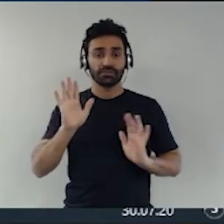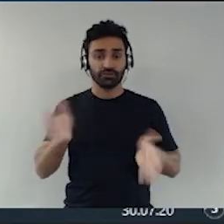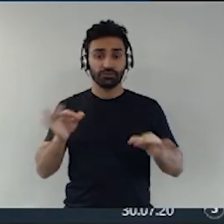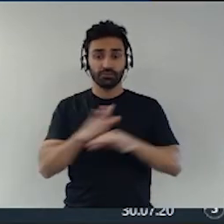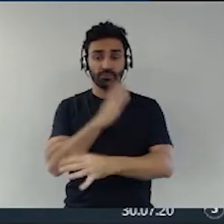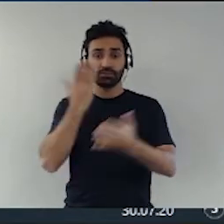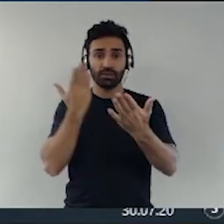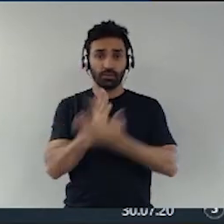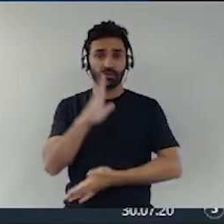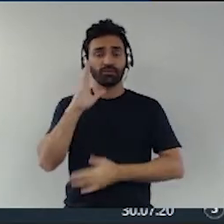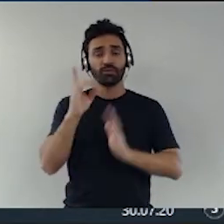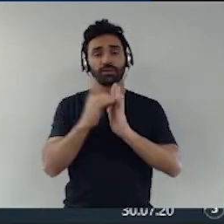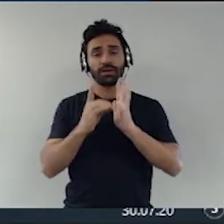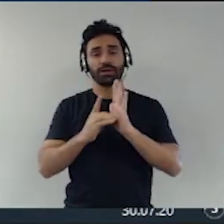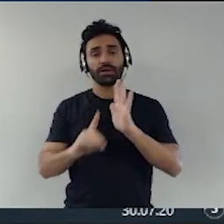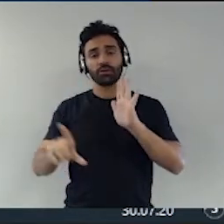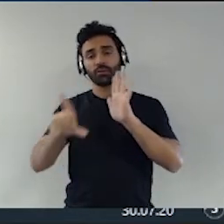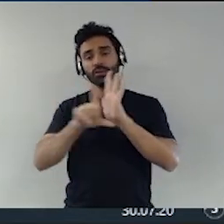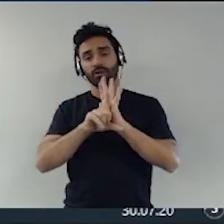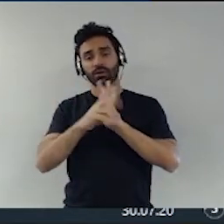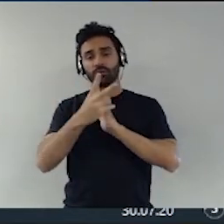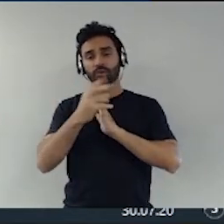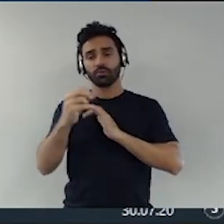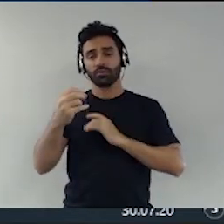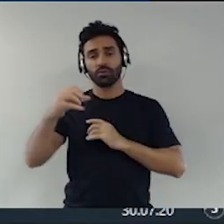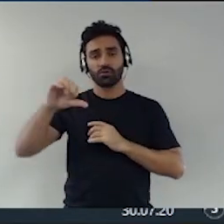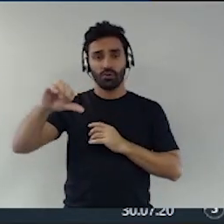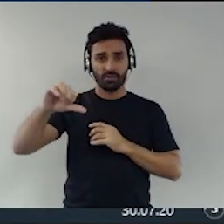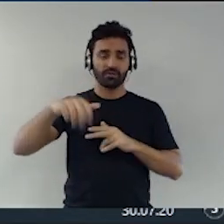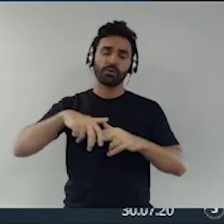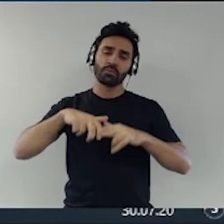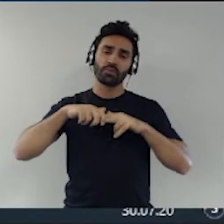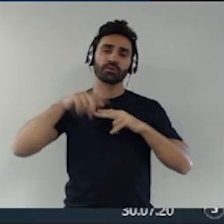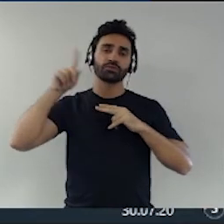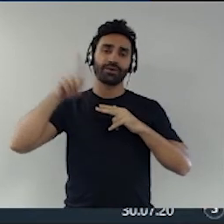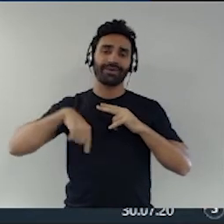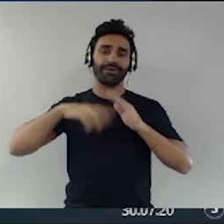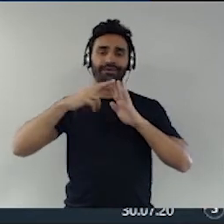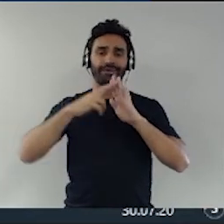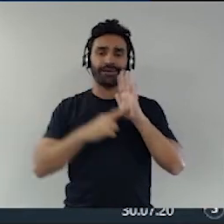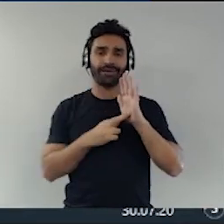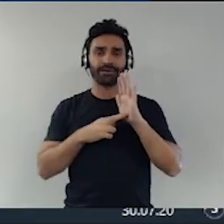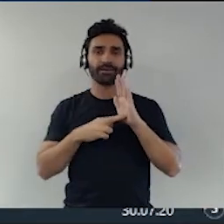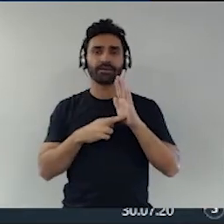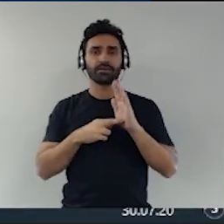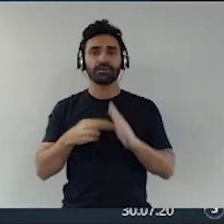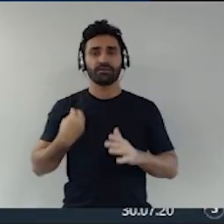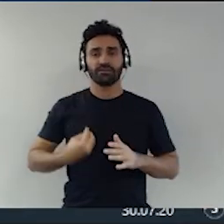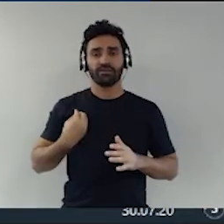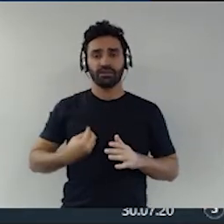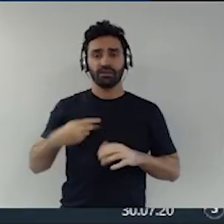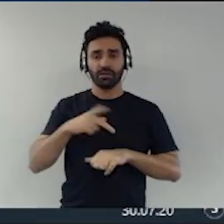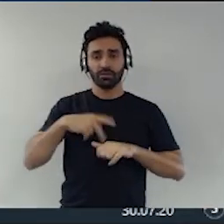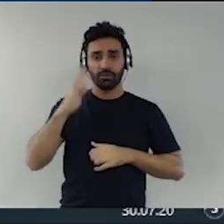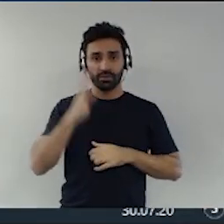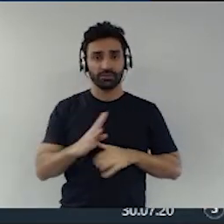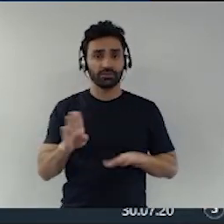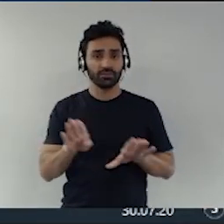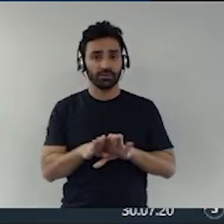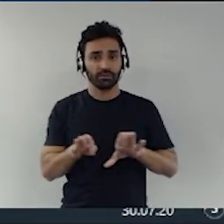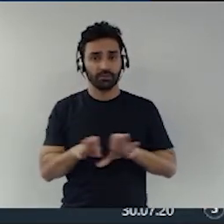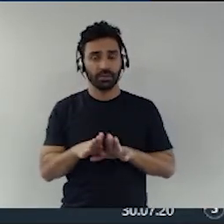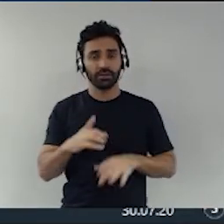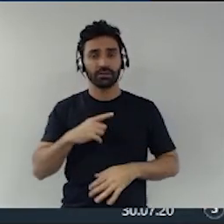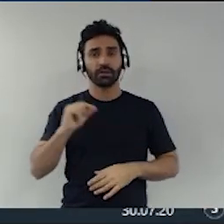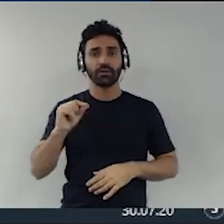aprovado pelo Decreto Legislativo de 2009. Então, ele é uma norma vigente no país também e que tem a